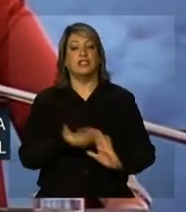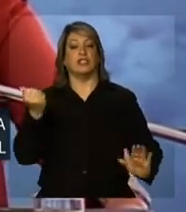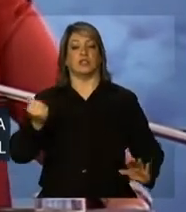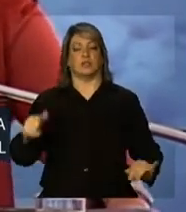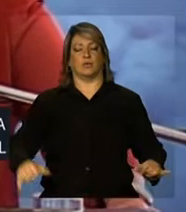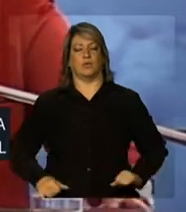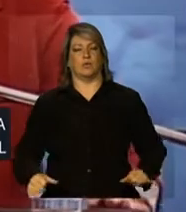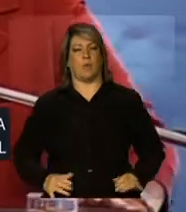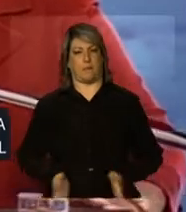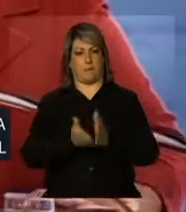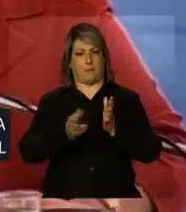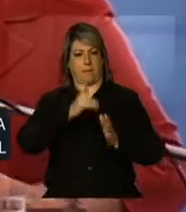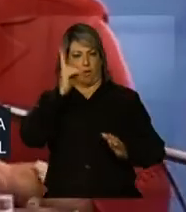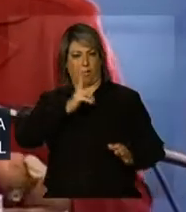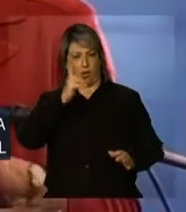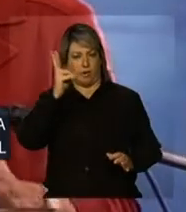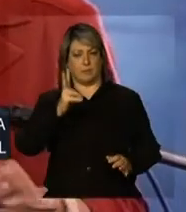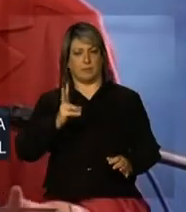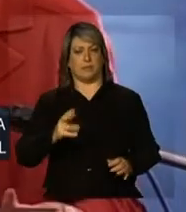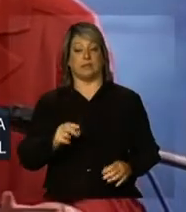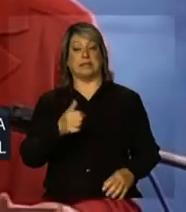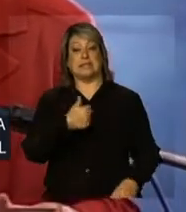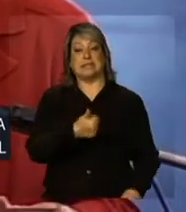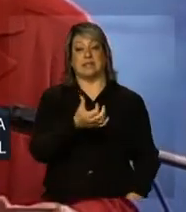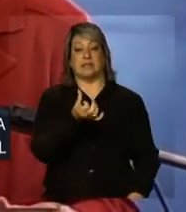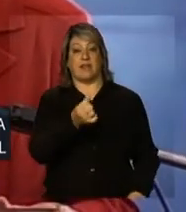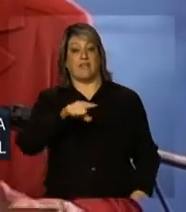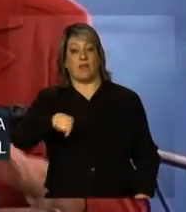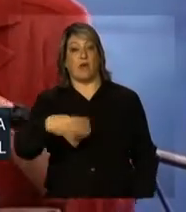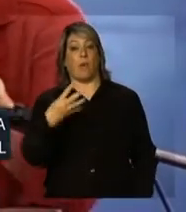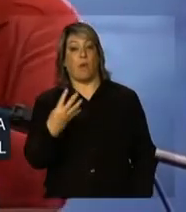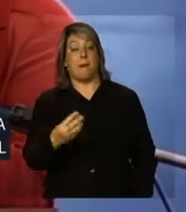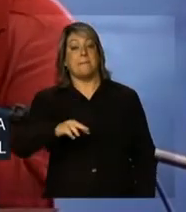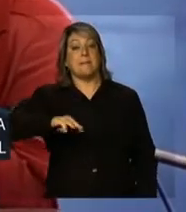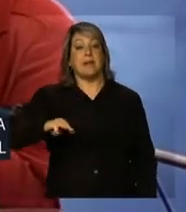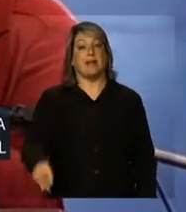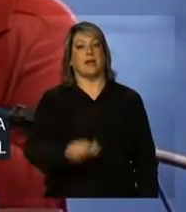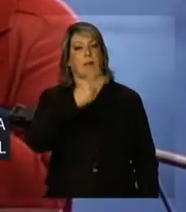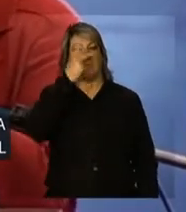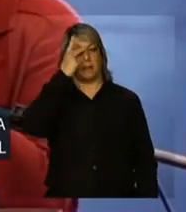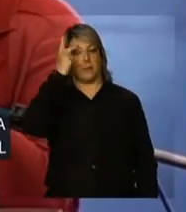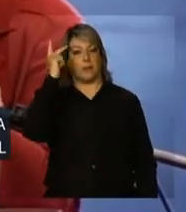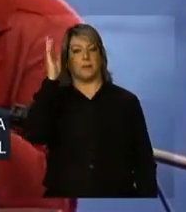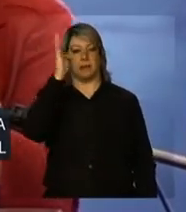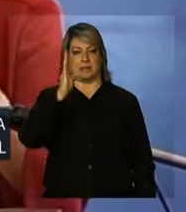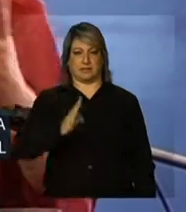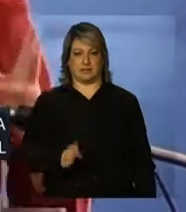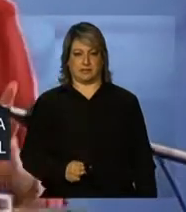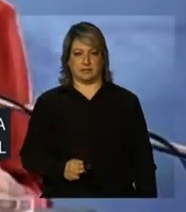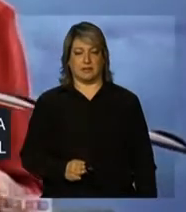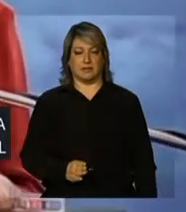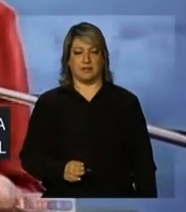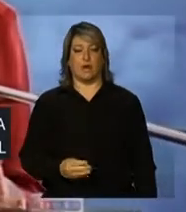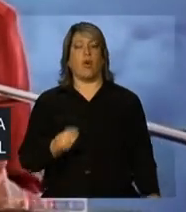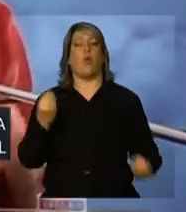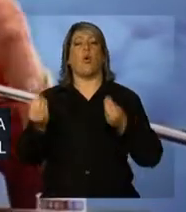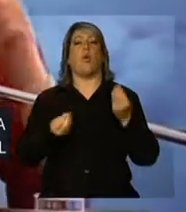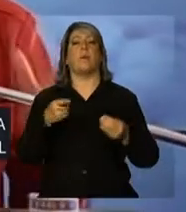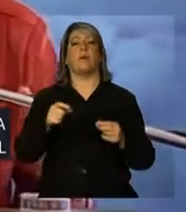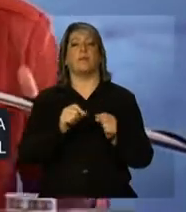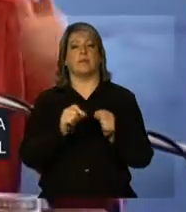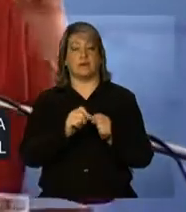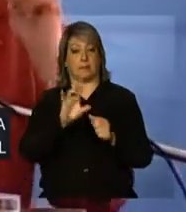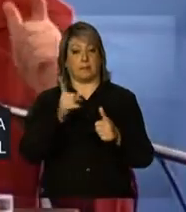pobreza de 16,4 milhões de brasileiros como é que isso foi feito